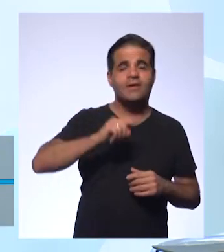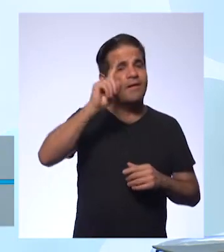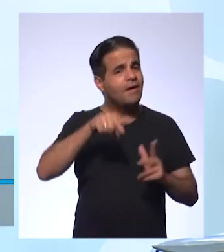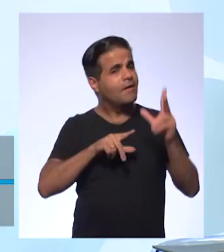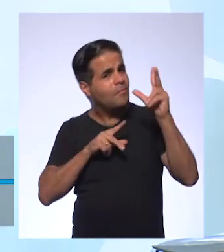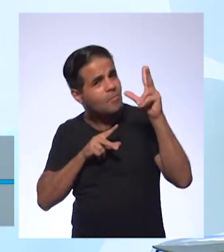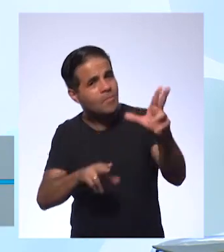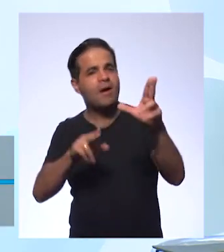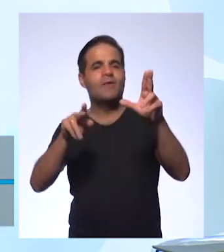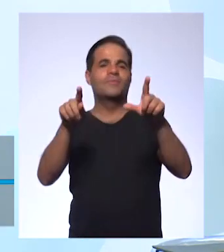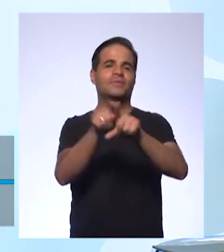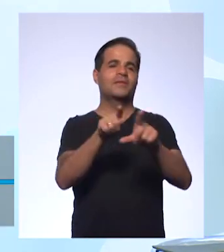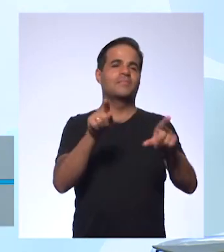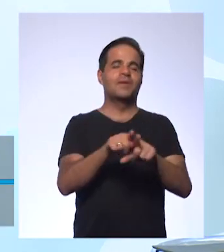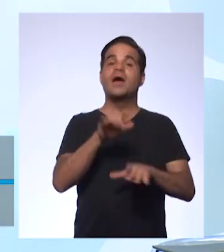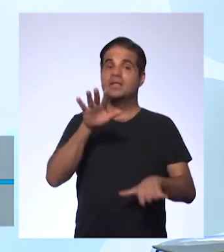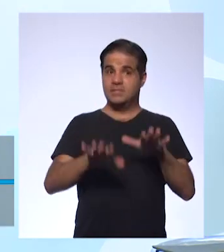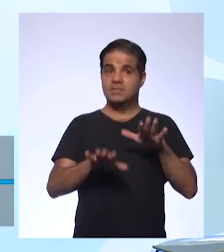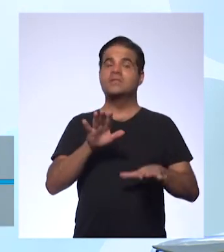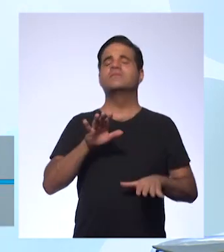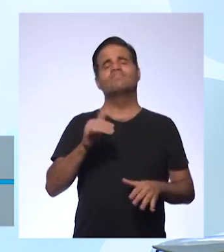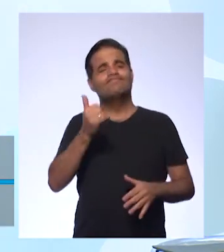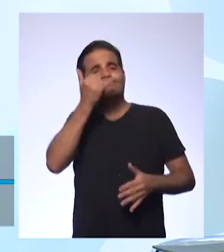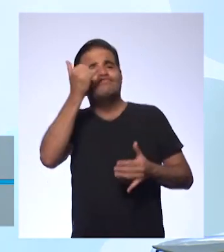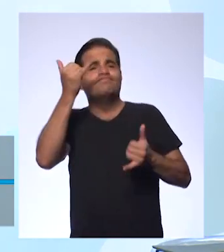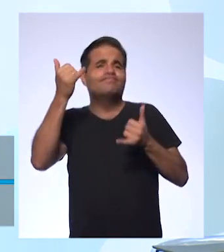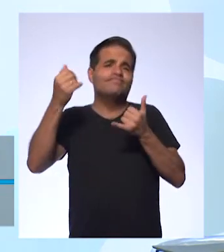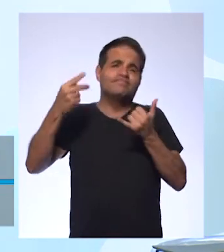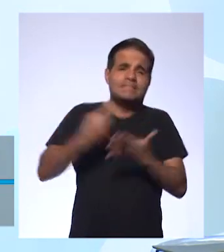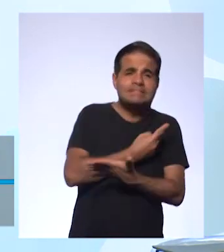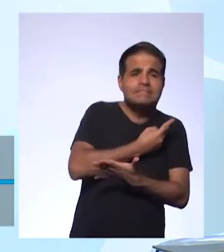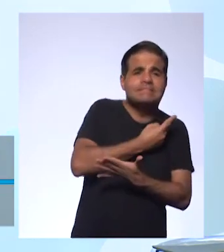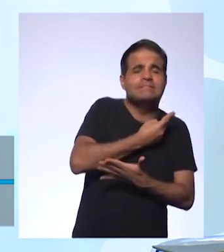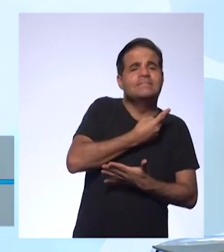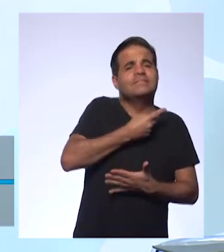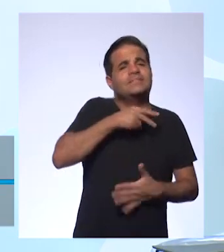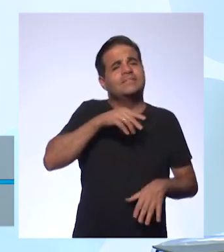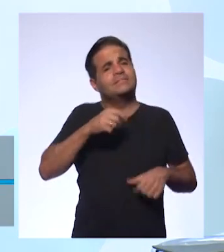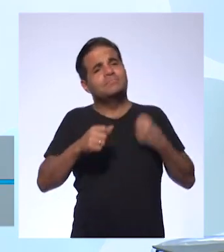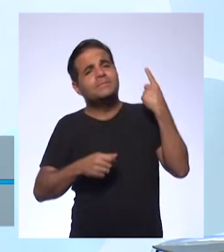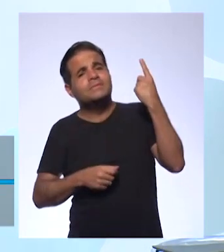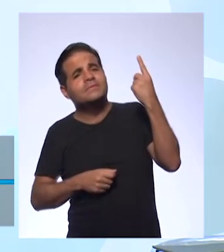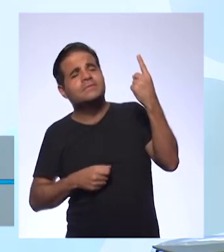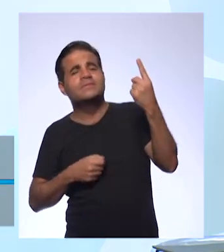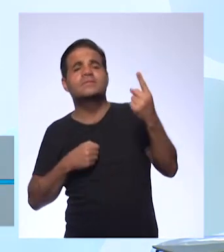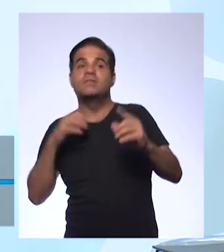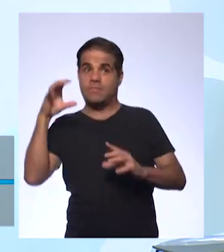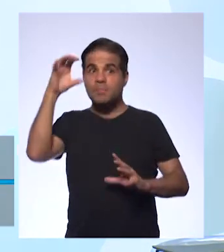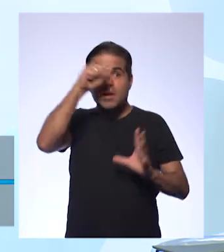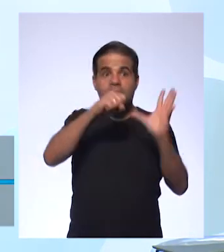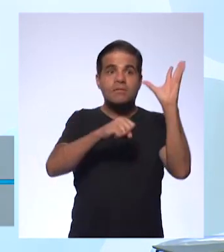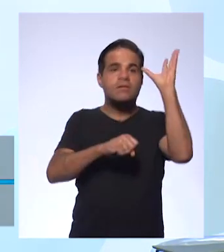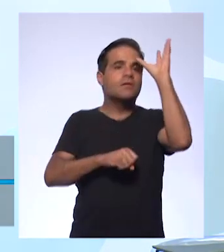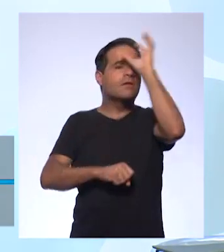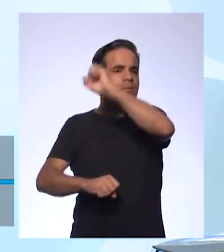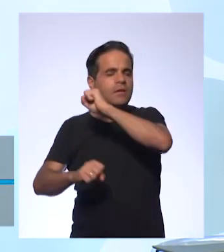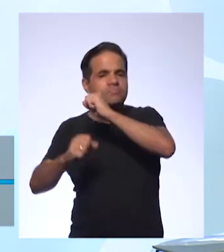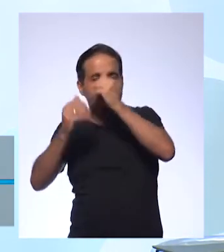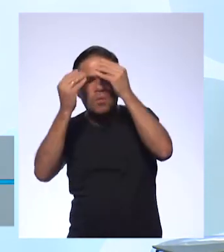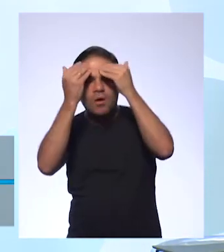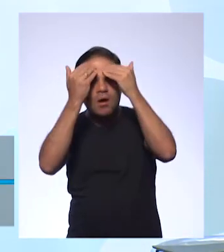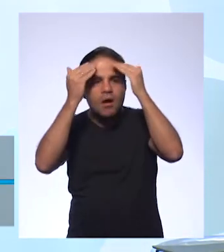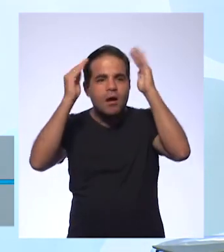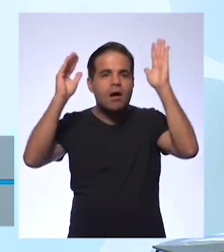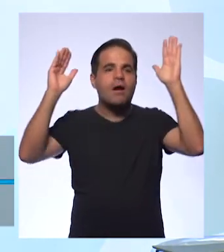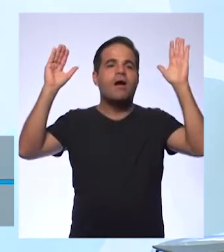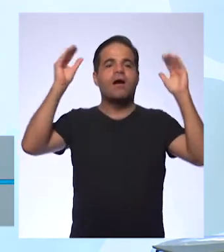é assim. Às vezes a gente erra, às vezes a gente vai bem, e a gente vai aprendendo com os erros para que a gente consiga